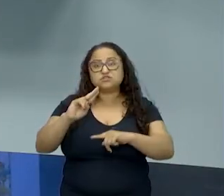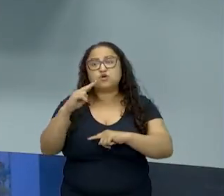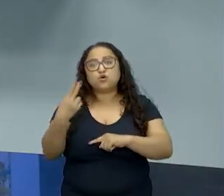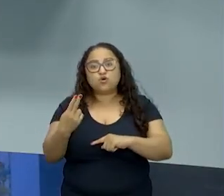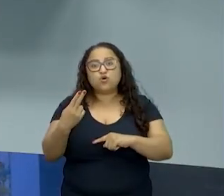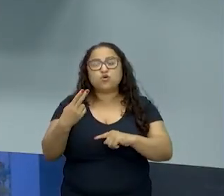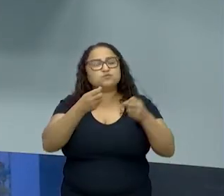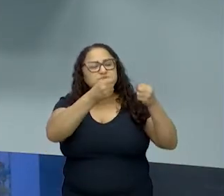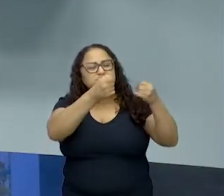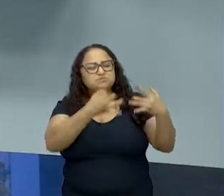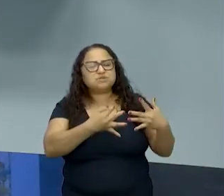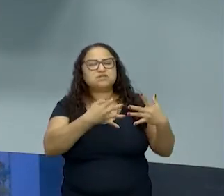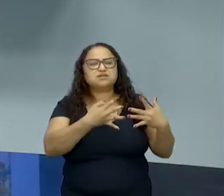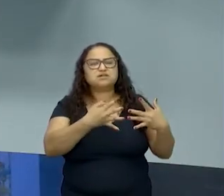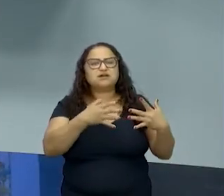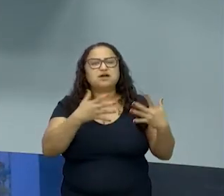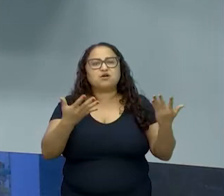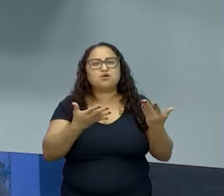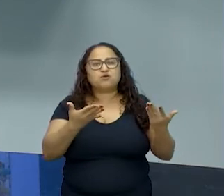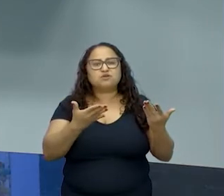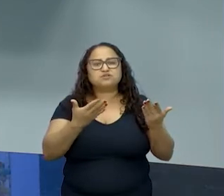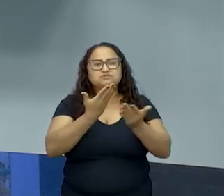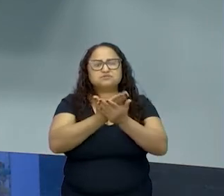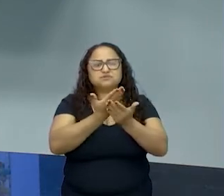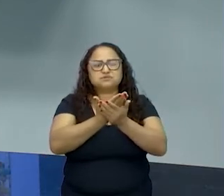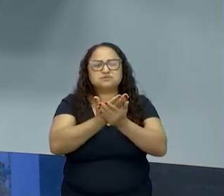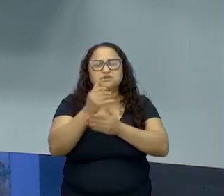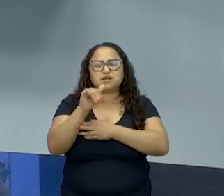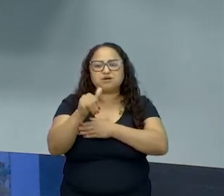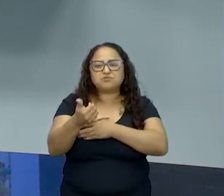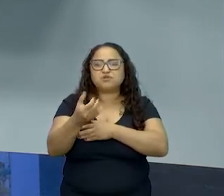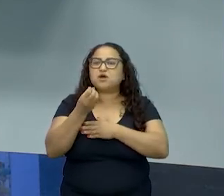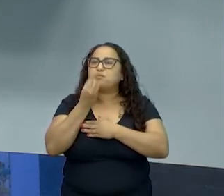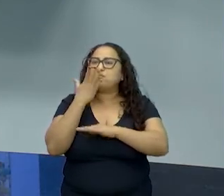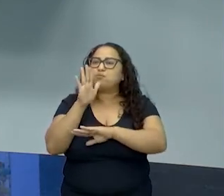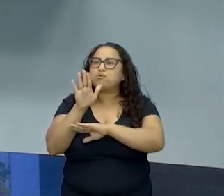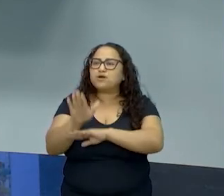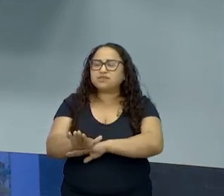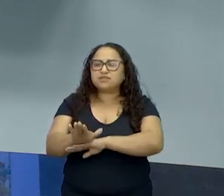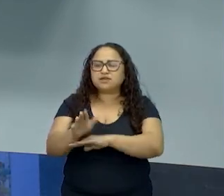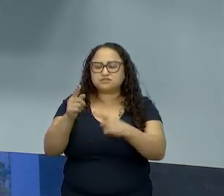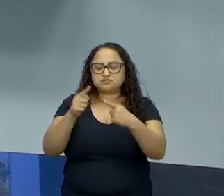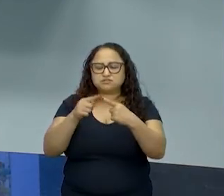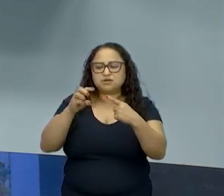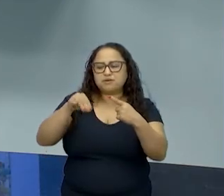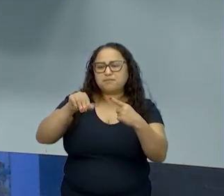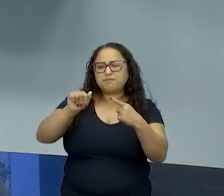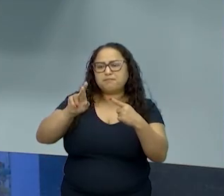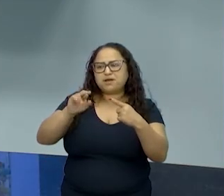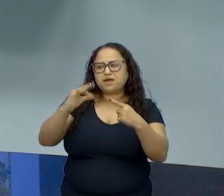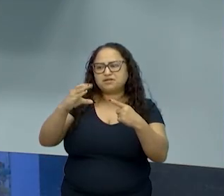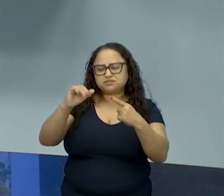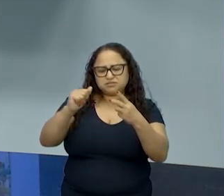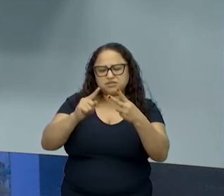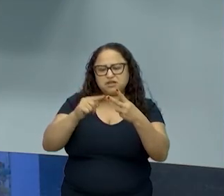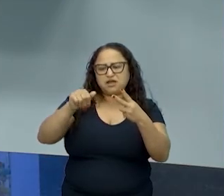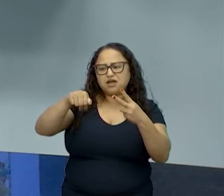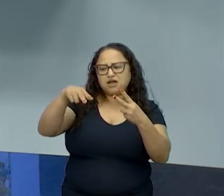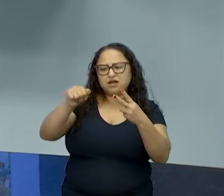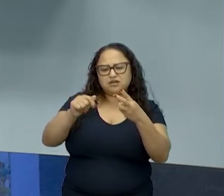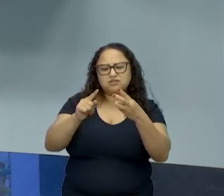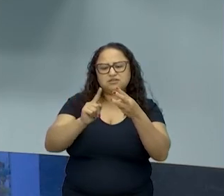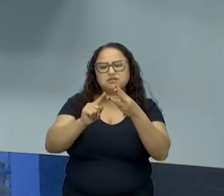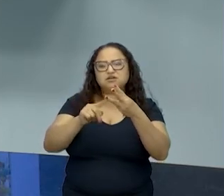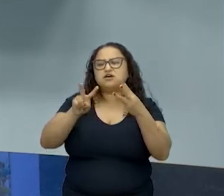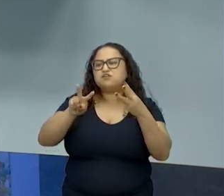a aula, tá? E já quero aproveitar e dar boa tarde aqui para a Márcia, para a Ana Carolina, para a